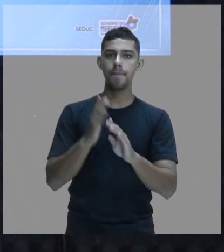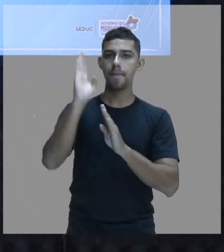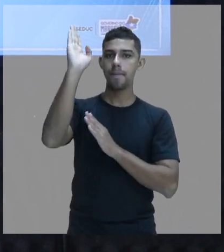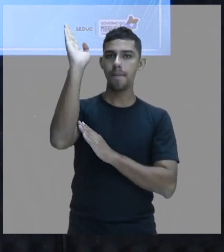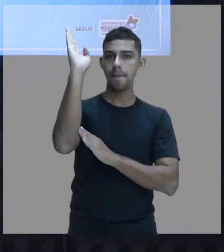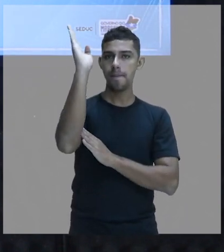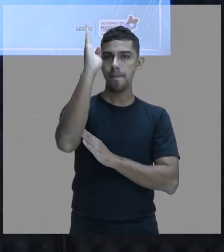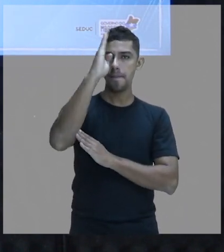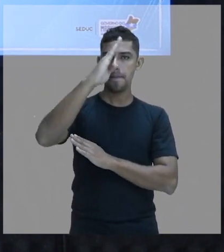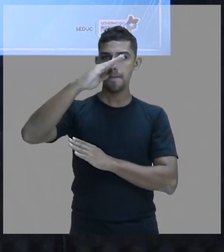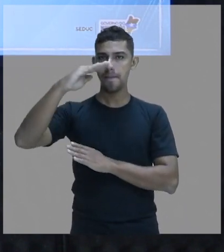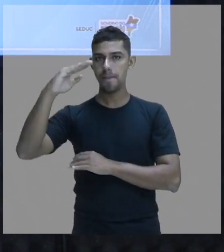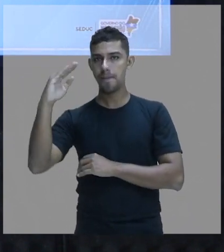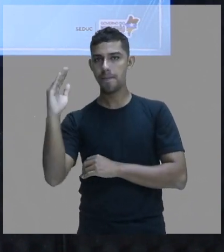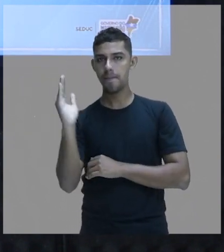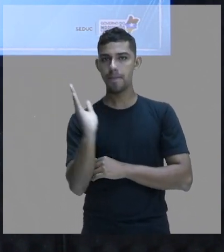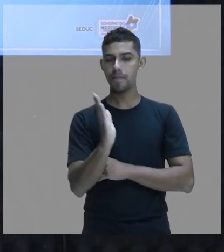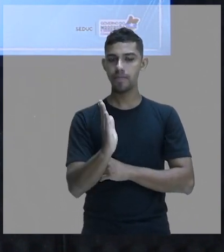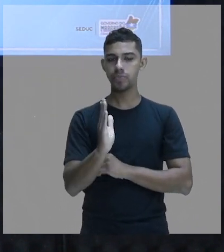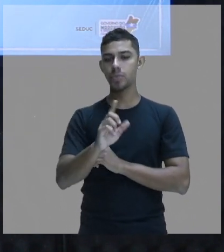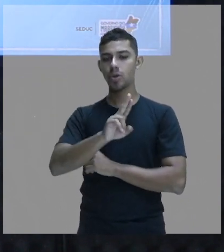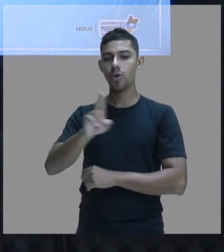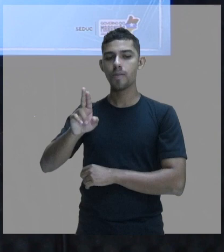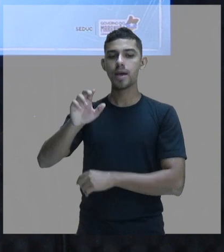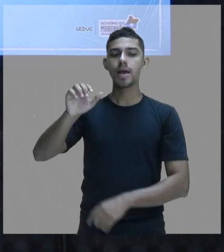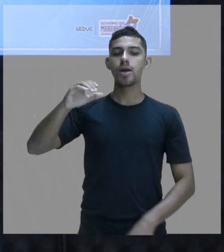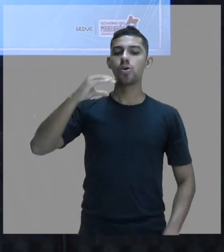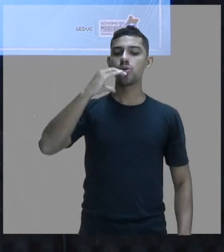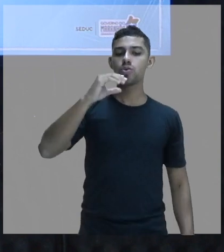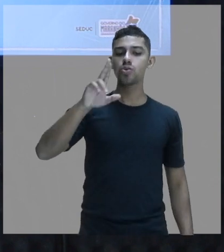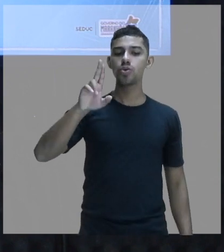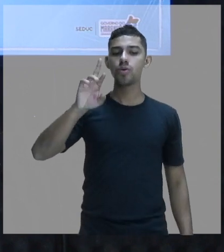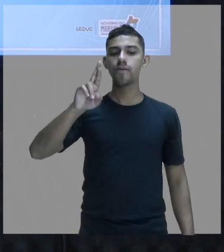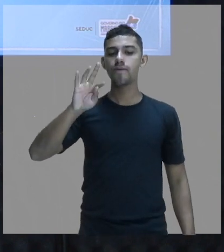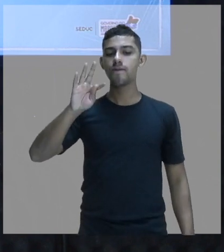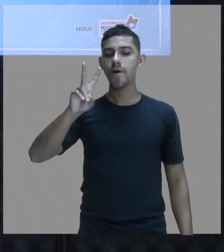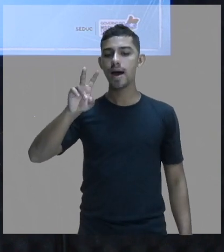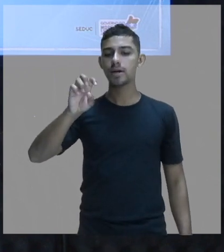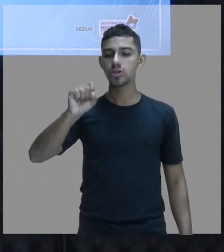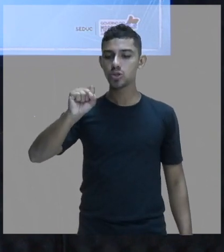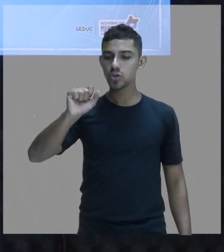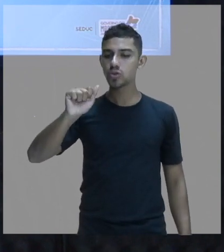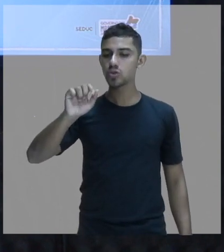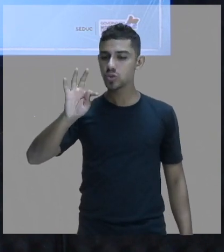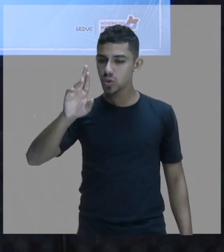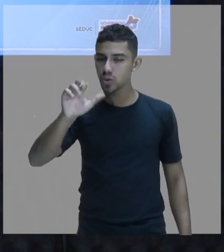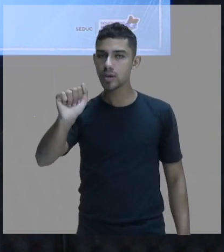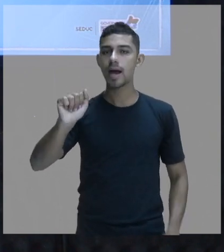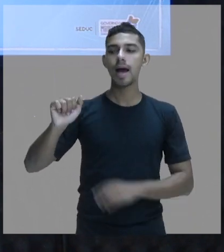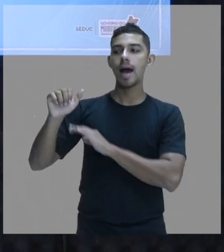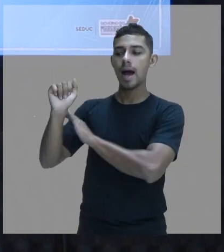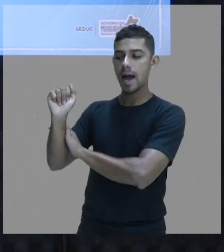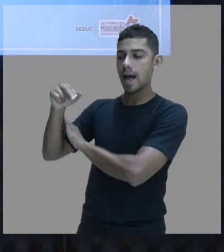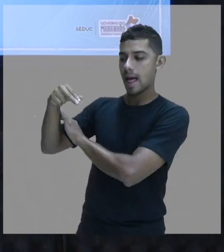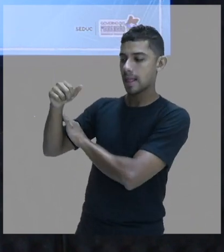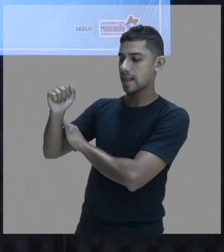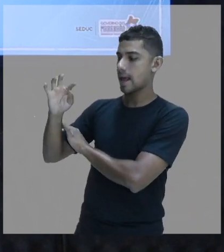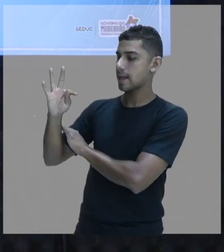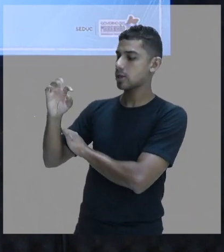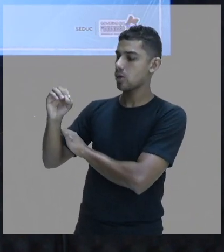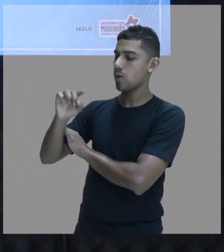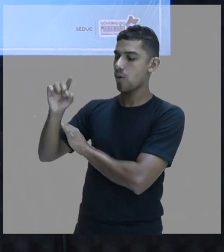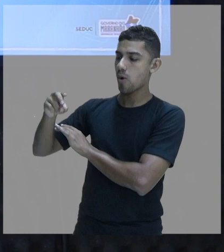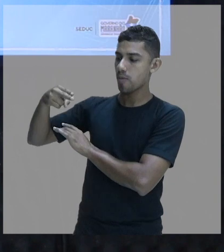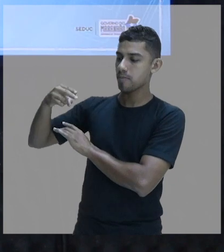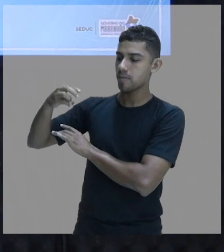curvaturas, são as curvaturas anatômicas. Agora, se eu tenho uma curvatura dessa mais acentuada, o que acontece? Aí sim eu vou